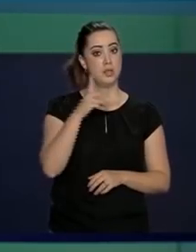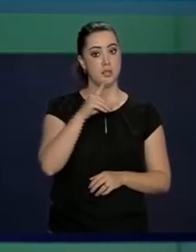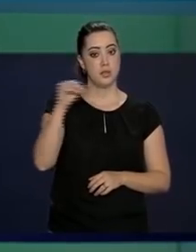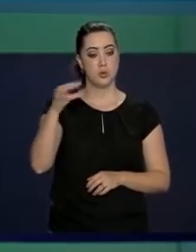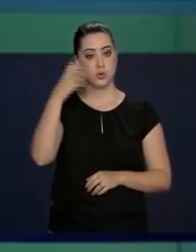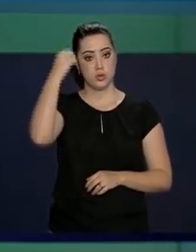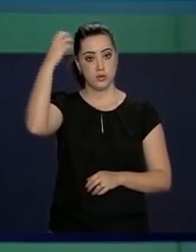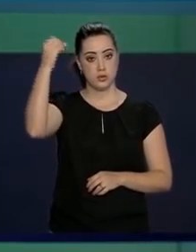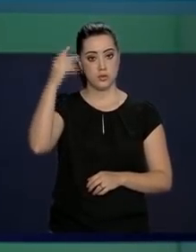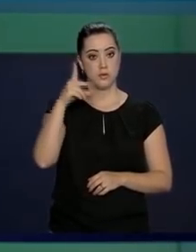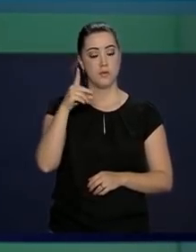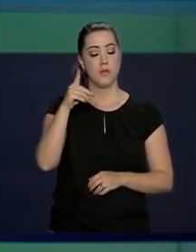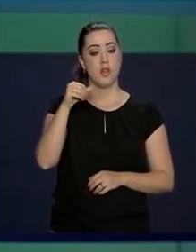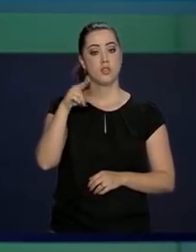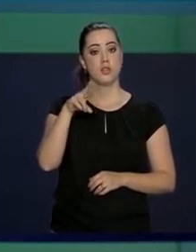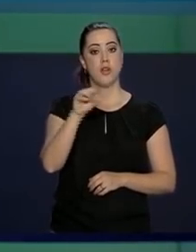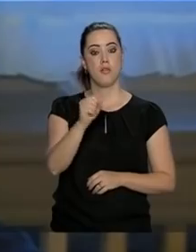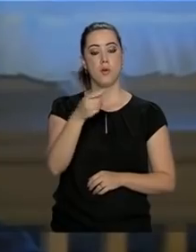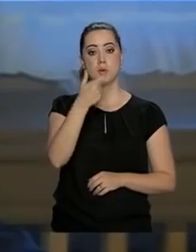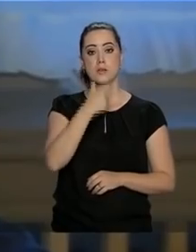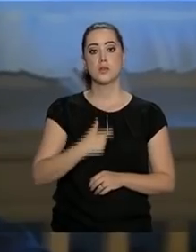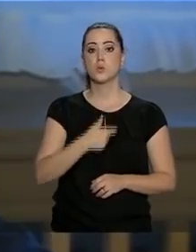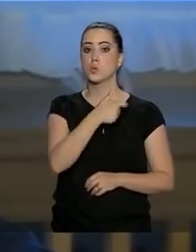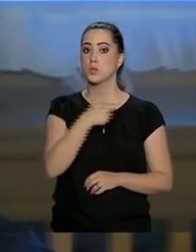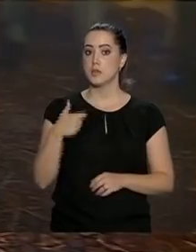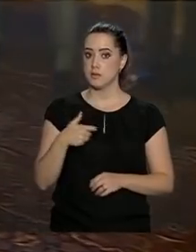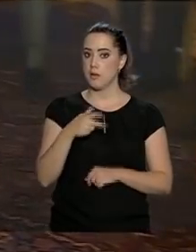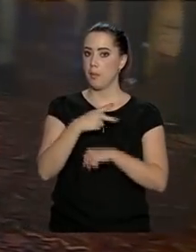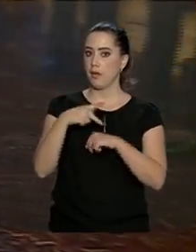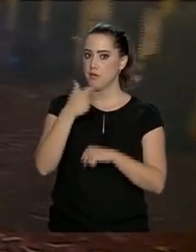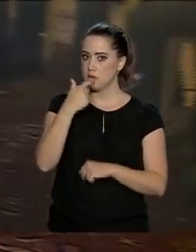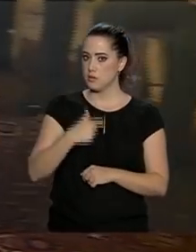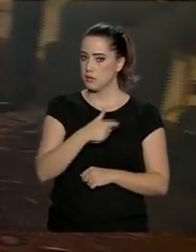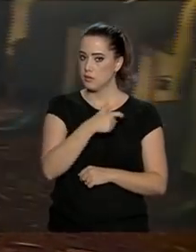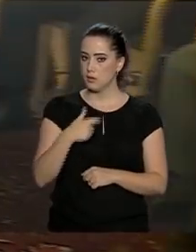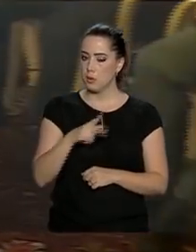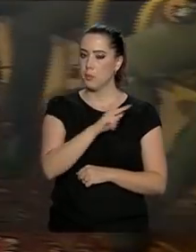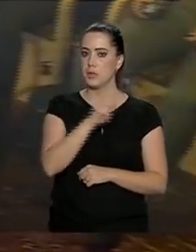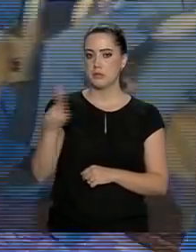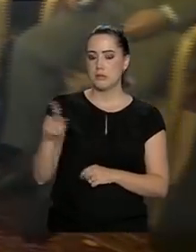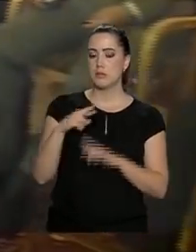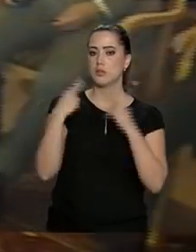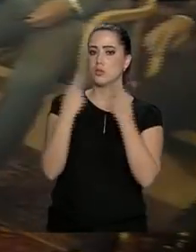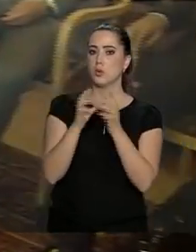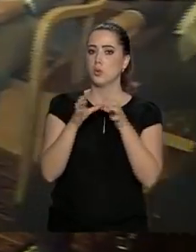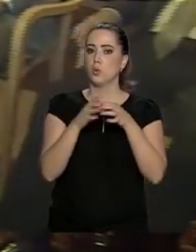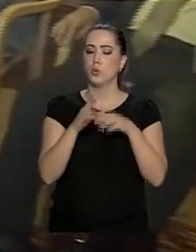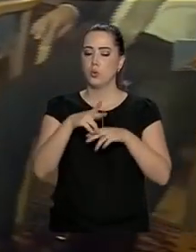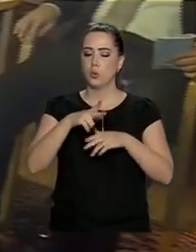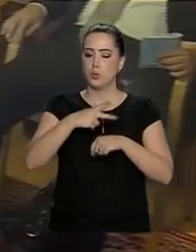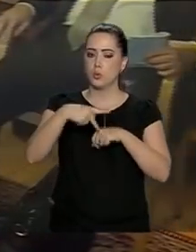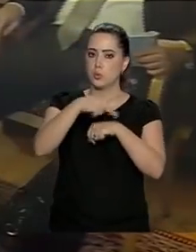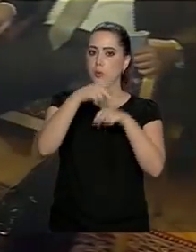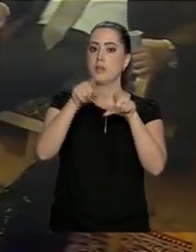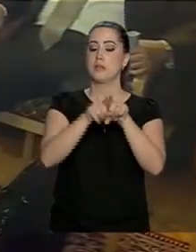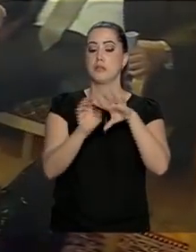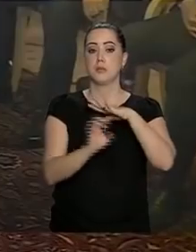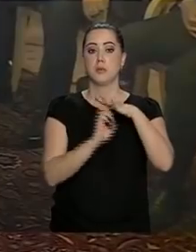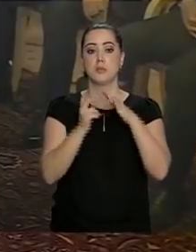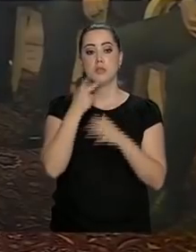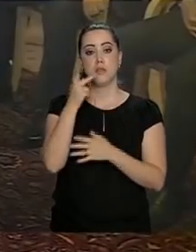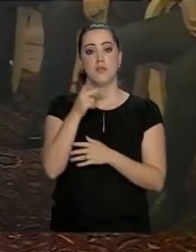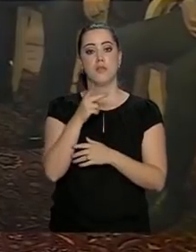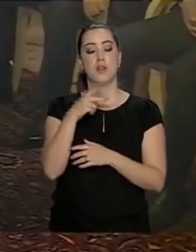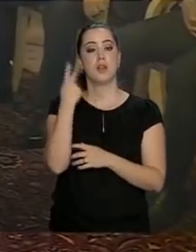Terceiro dia de viagem a Davos, na Suíça. Presidente Jair Bolsonaro se reúne com chefes de Estado e empresários e afirma que a política do